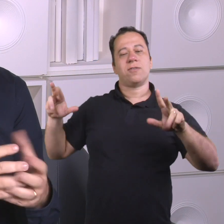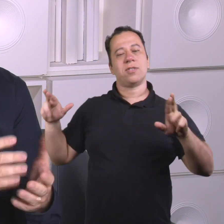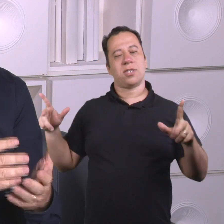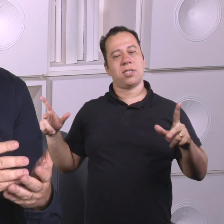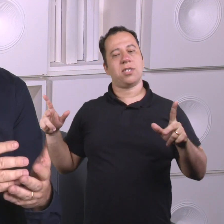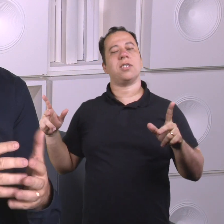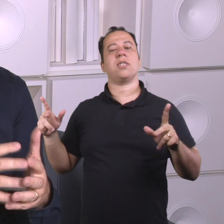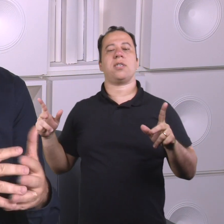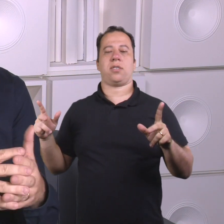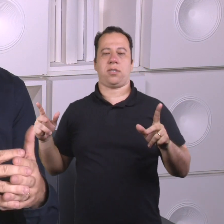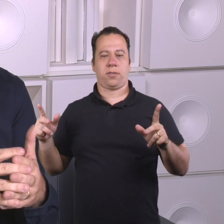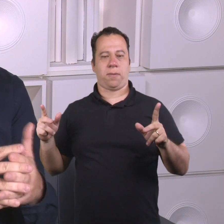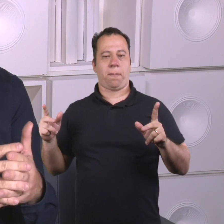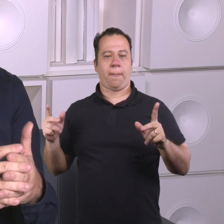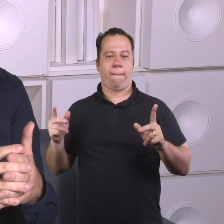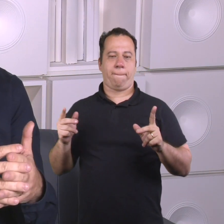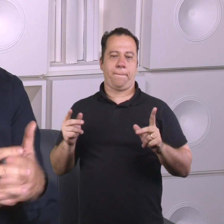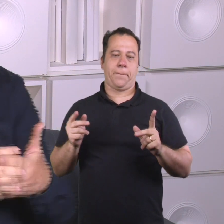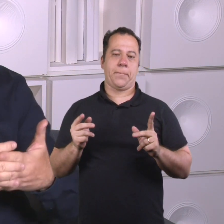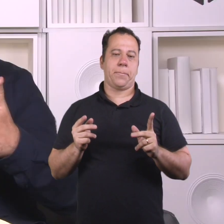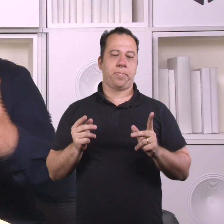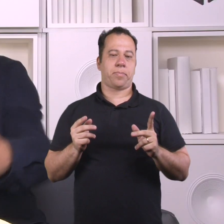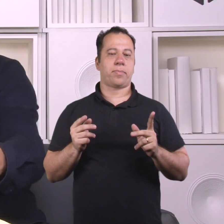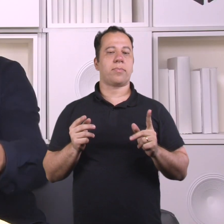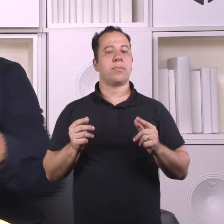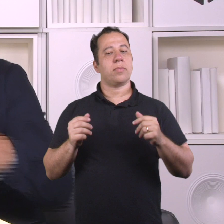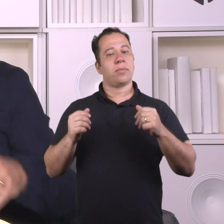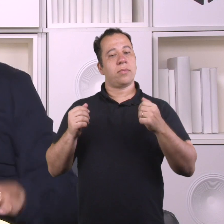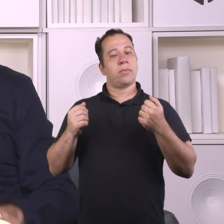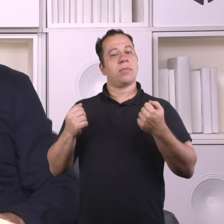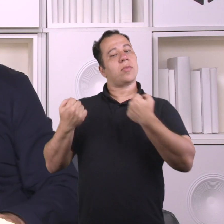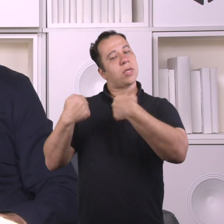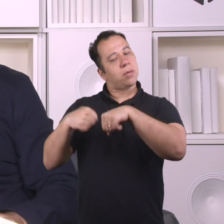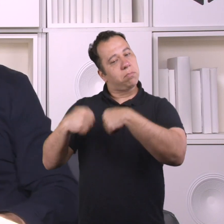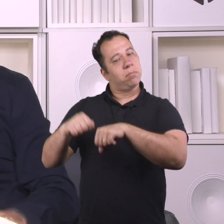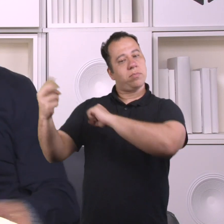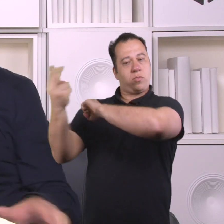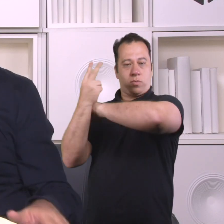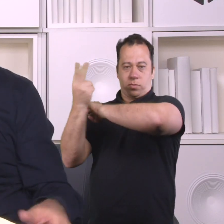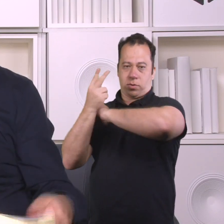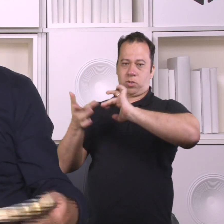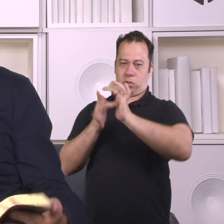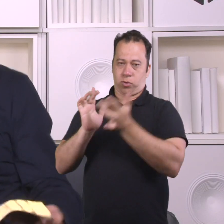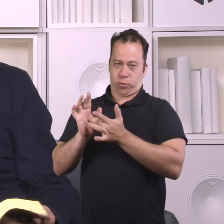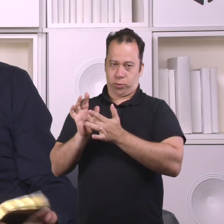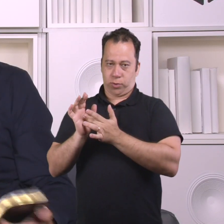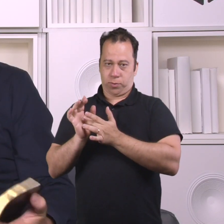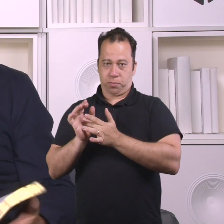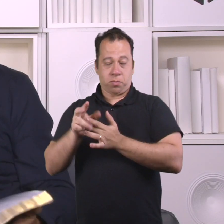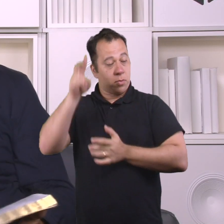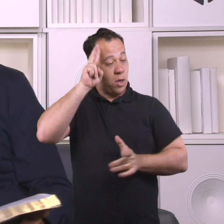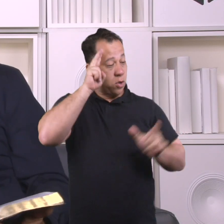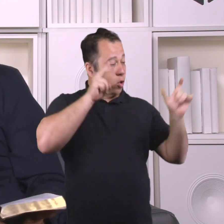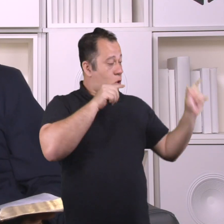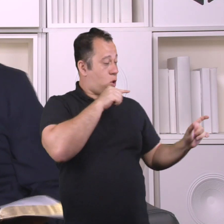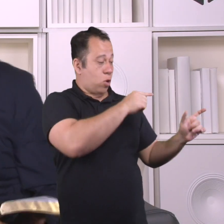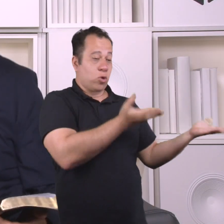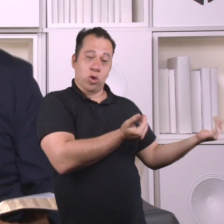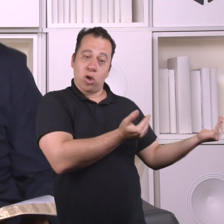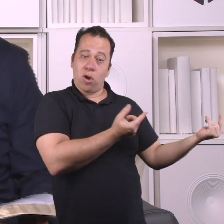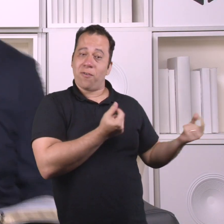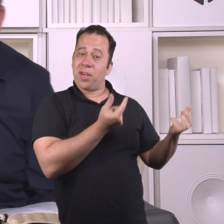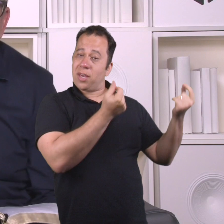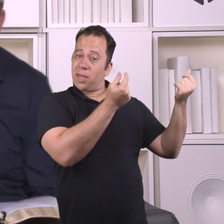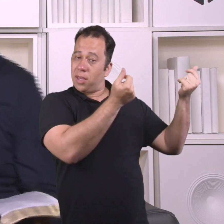que deve ser uma relação que deve ser submetida à autoridade de Jesus. No caso do jovem rico, era a relação dele com o